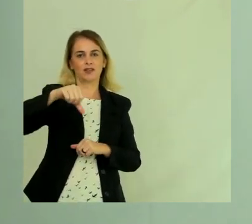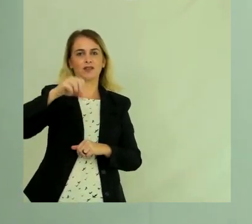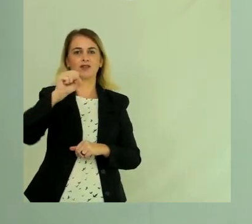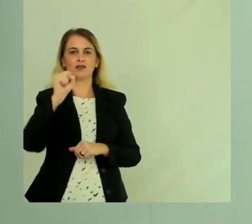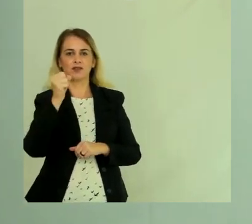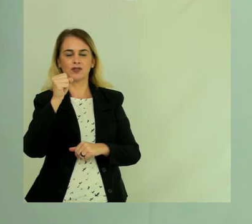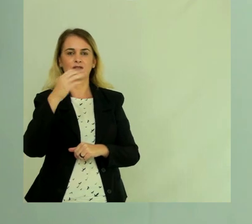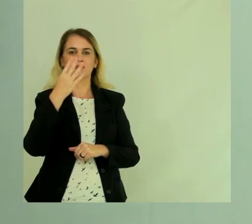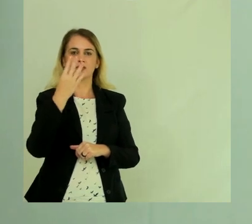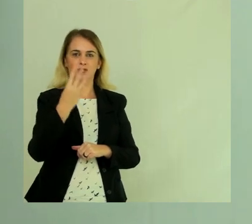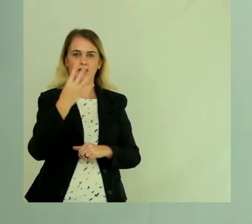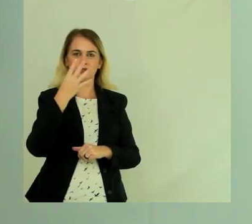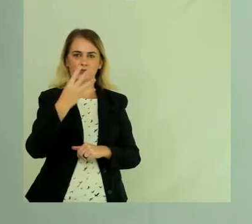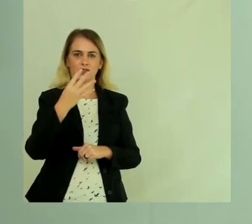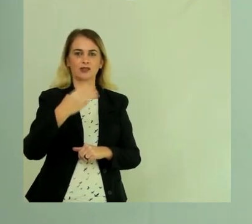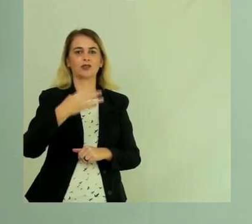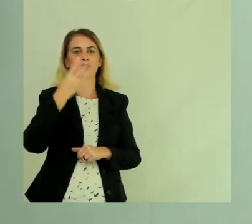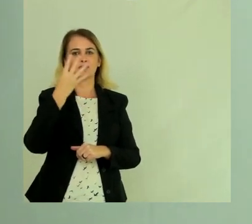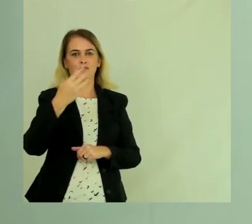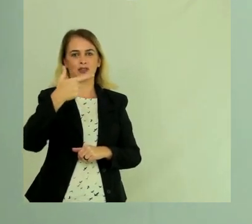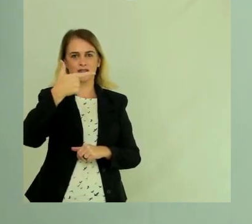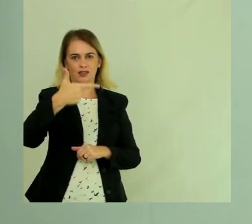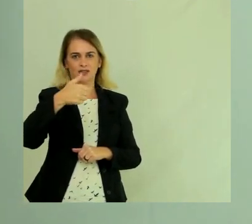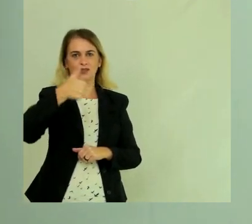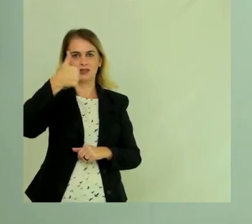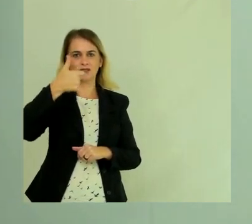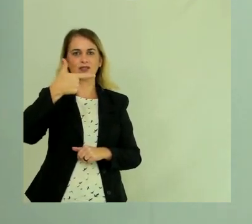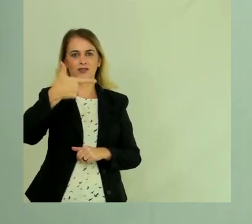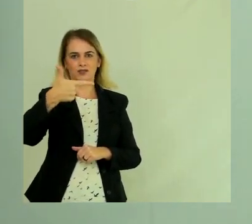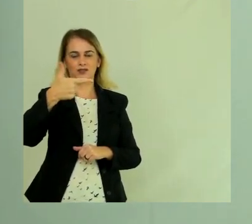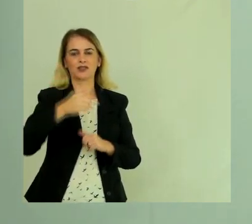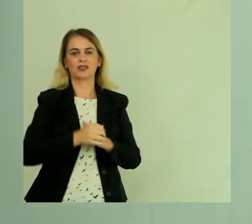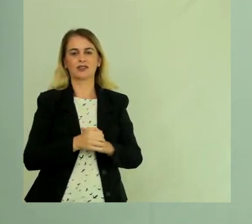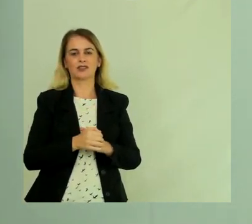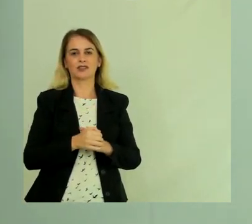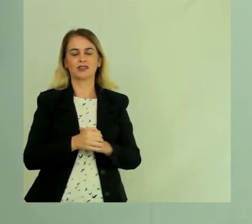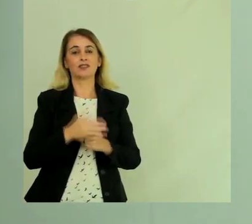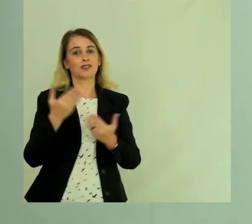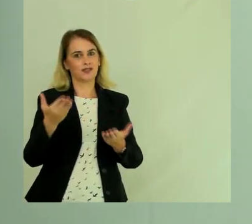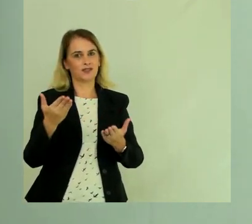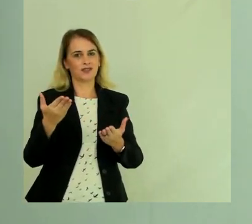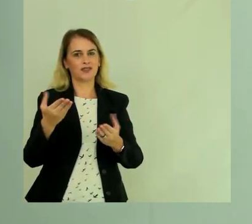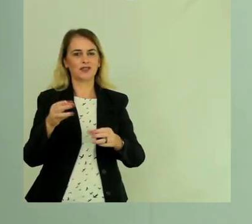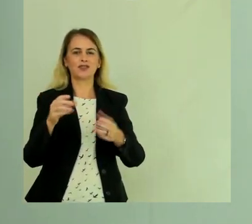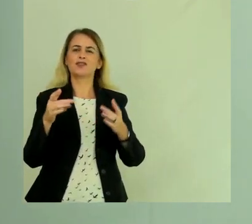9844 4212, ok? Se alguém se interessar pela Libras, é só entrar em contato